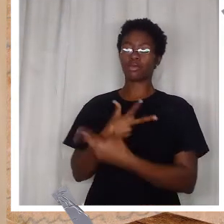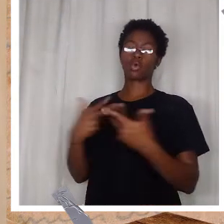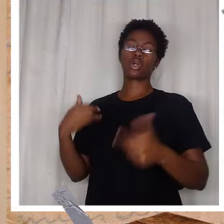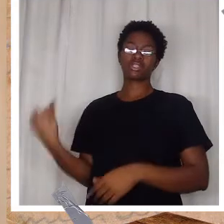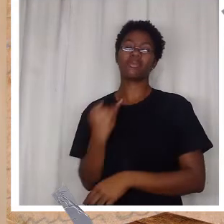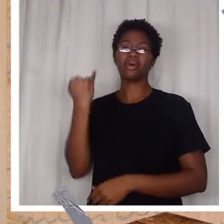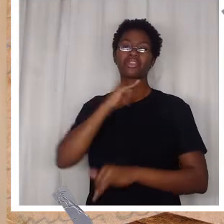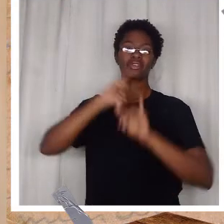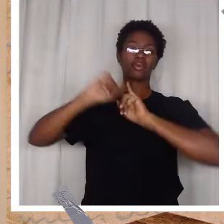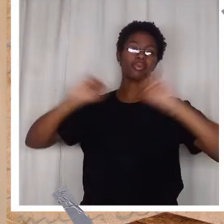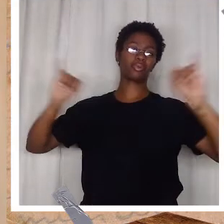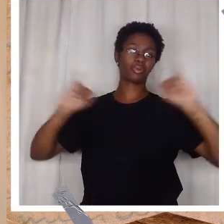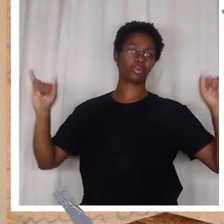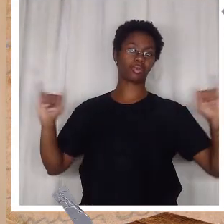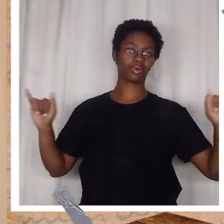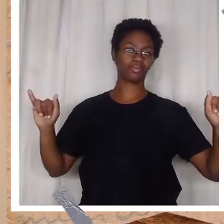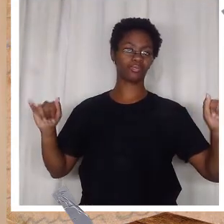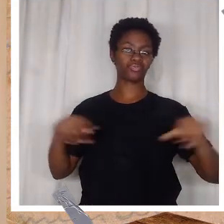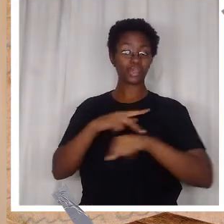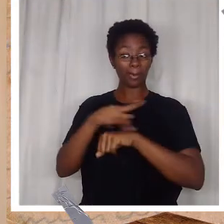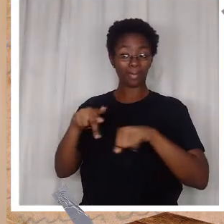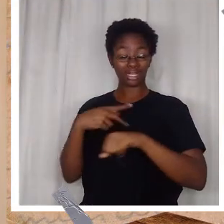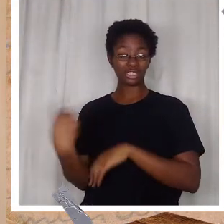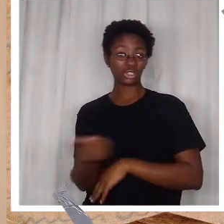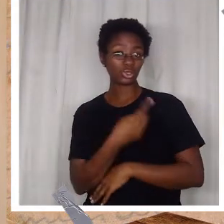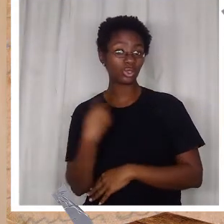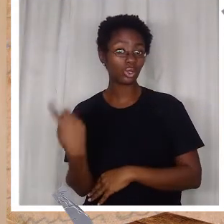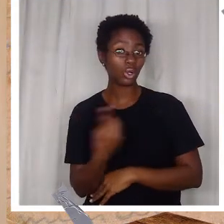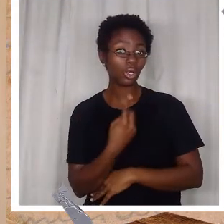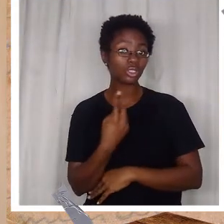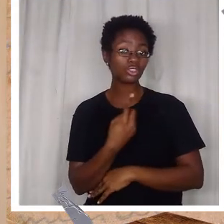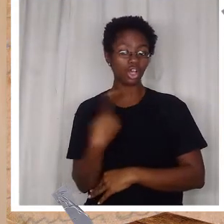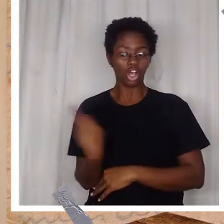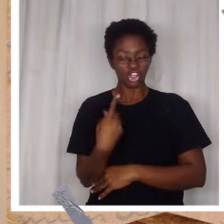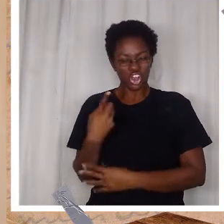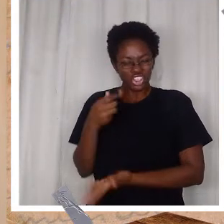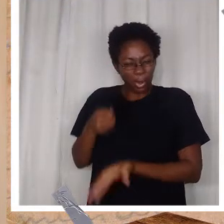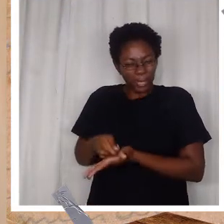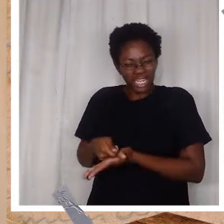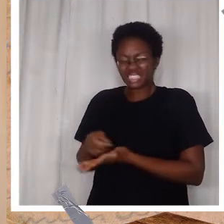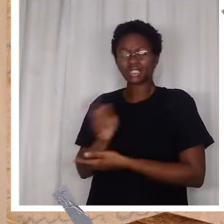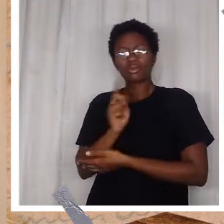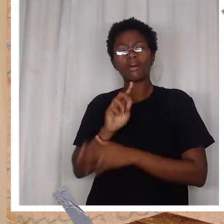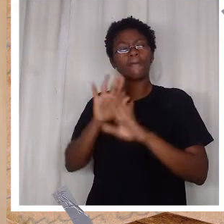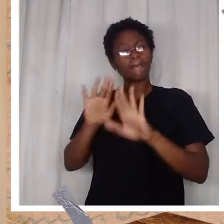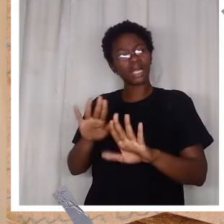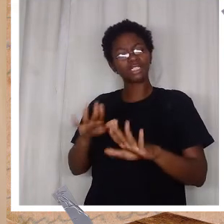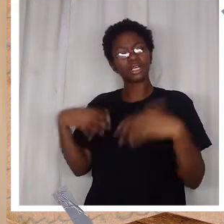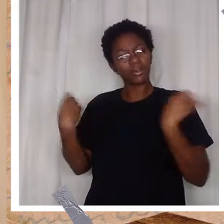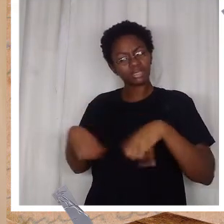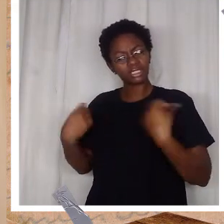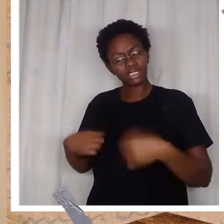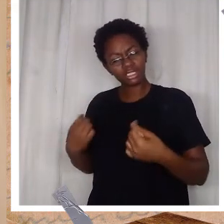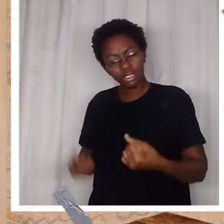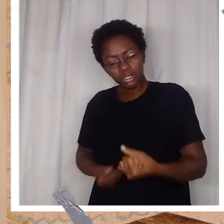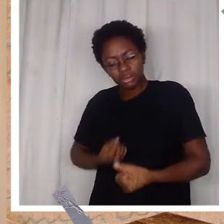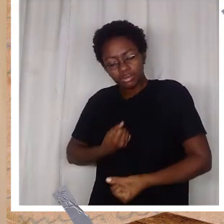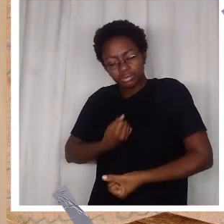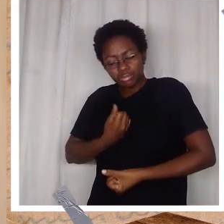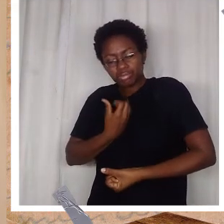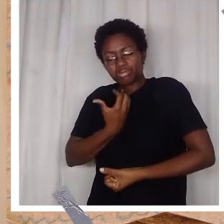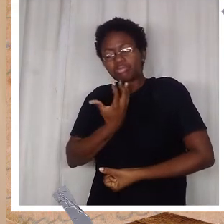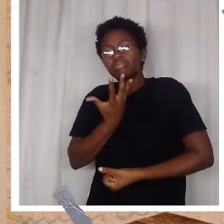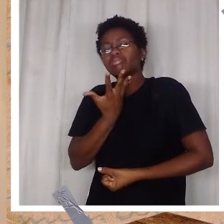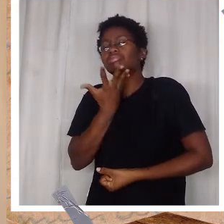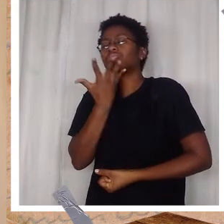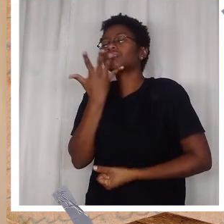momento do país, talvez até, eu não diria obrigação, mas perscrutarmos o nosso desejo, aflorar em nós a necessidade